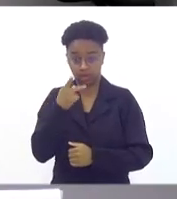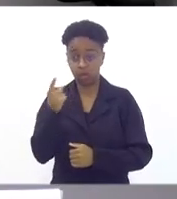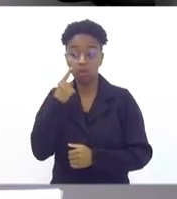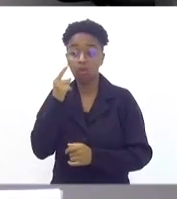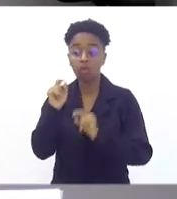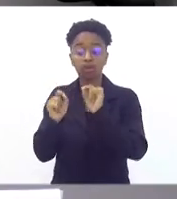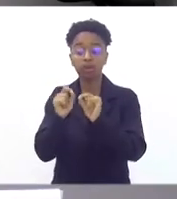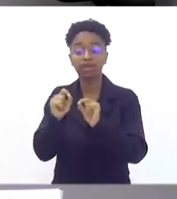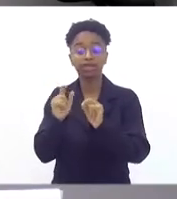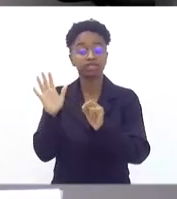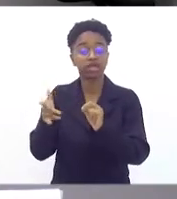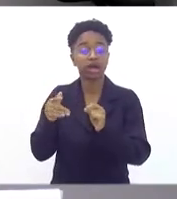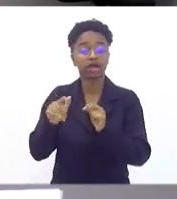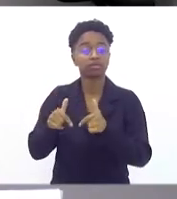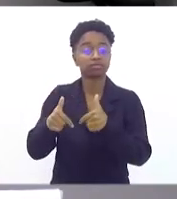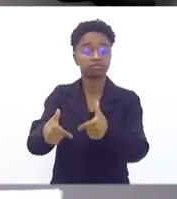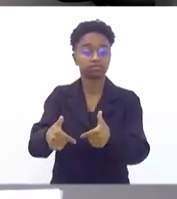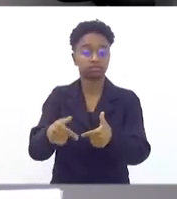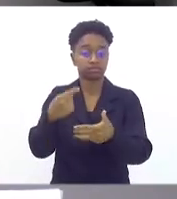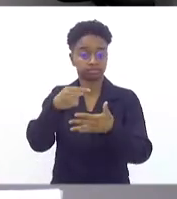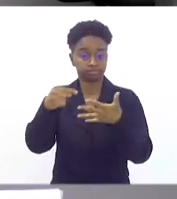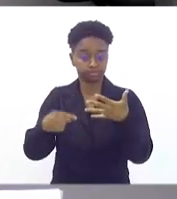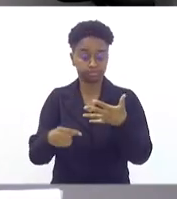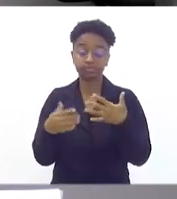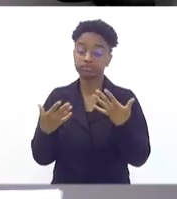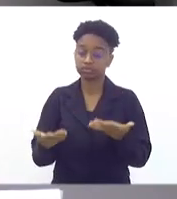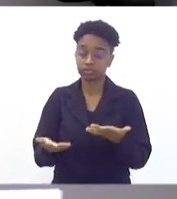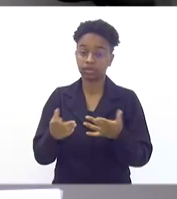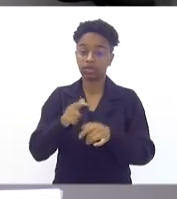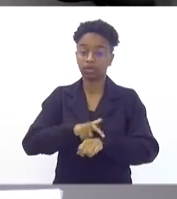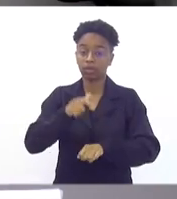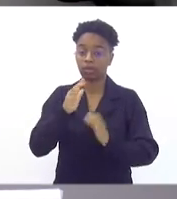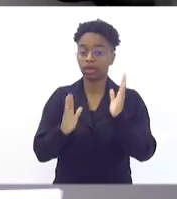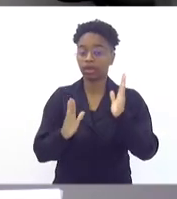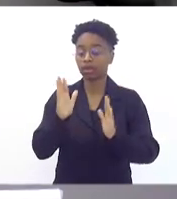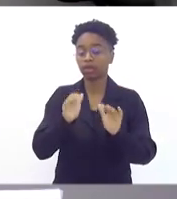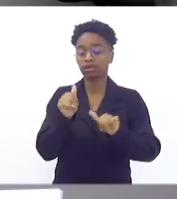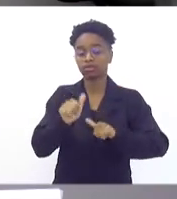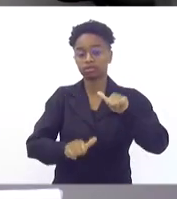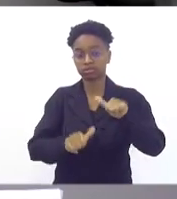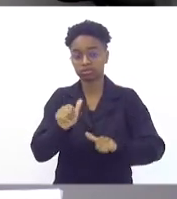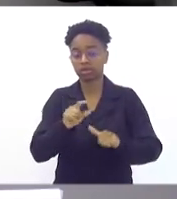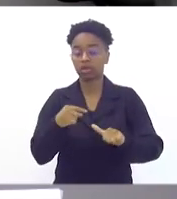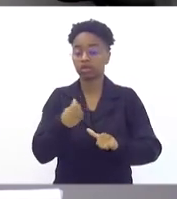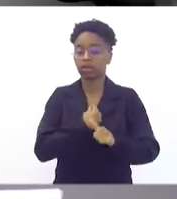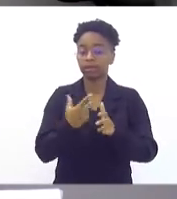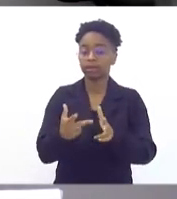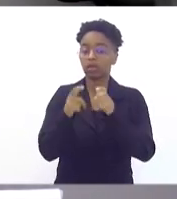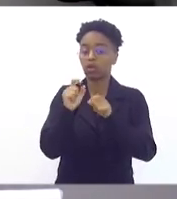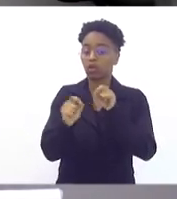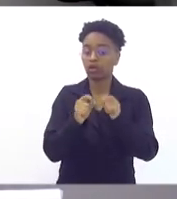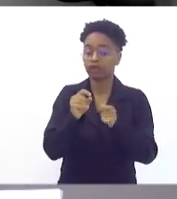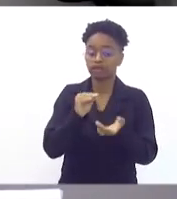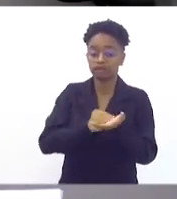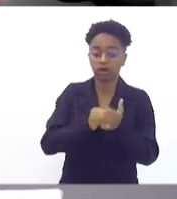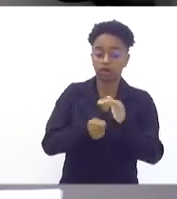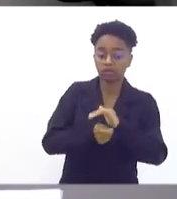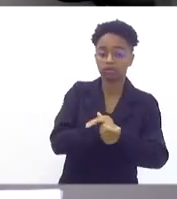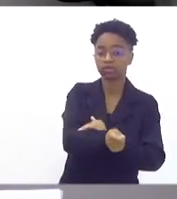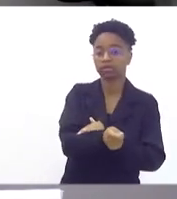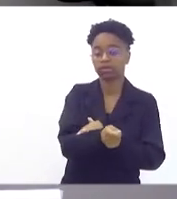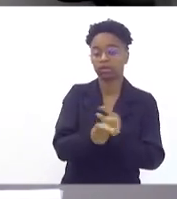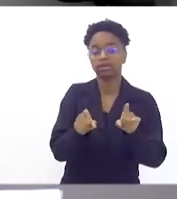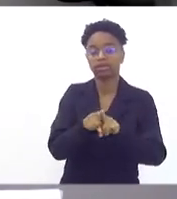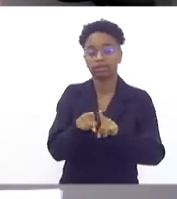o que que foi feito então é nas revisões é que são feitos essas análise do que deixou de ser investido para